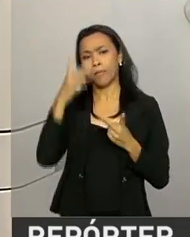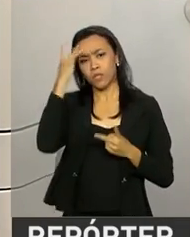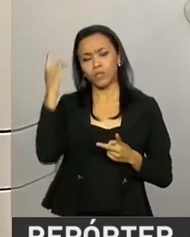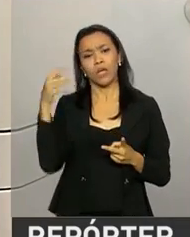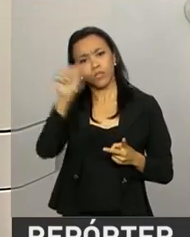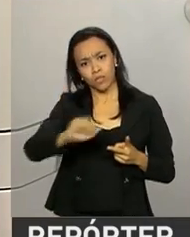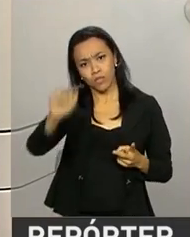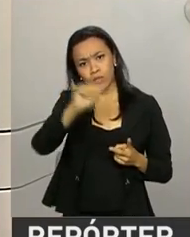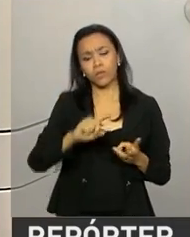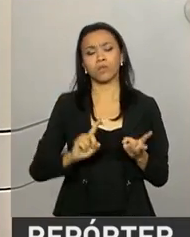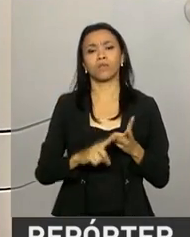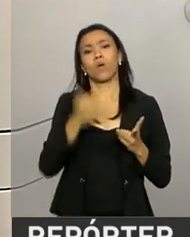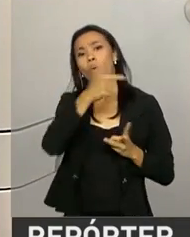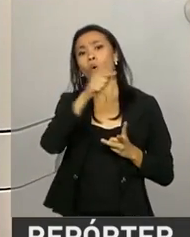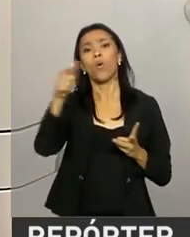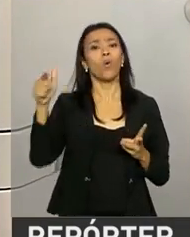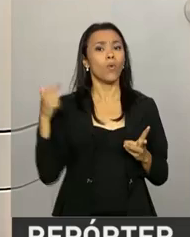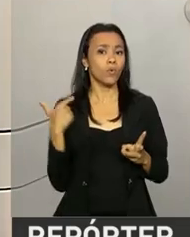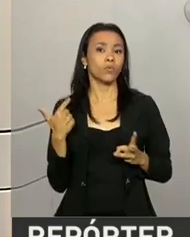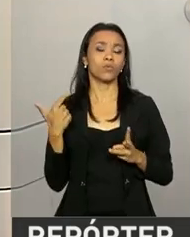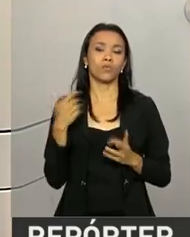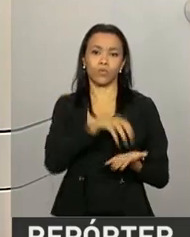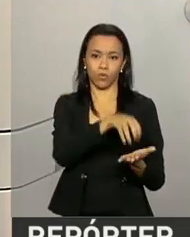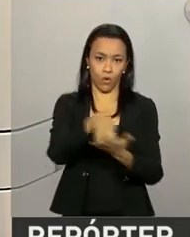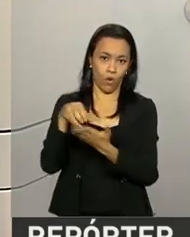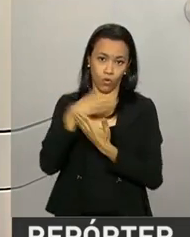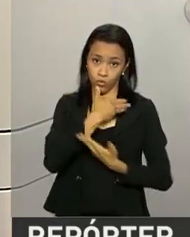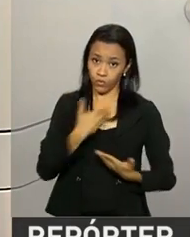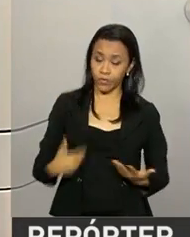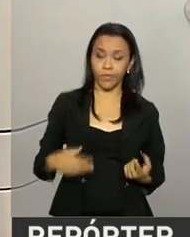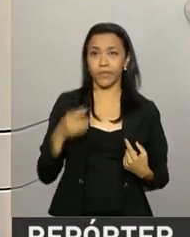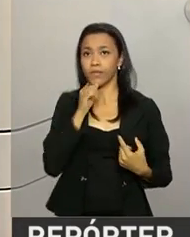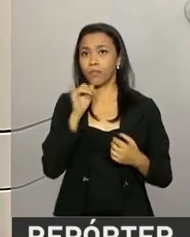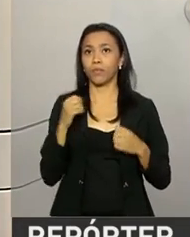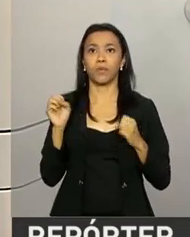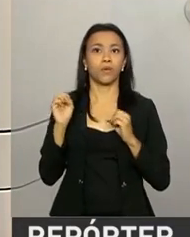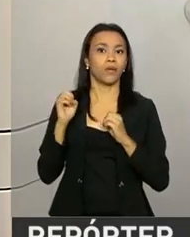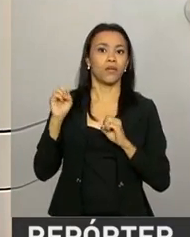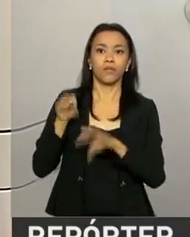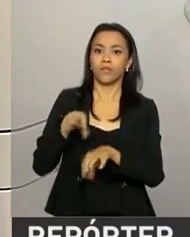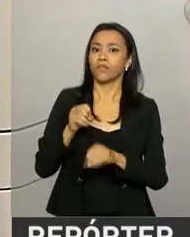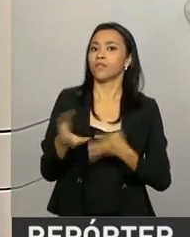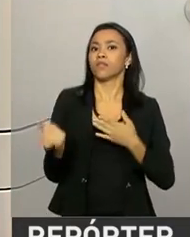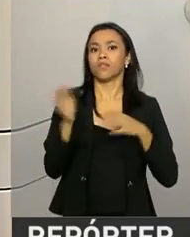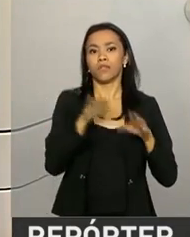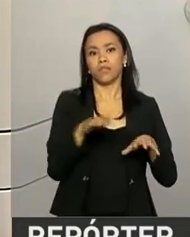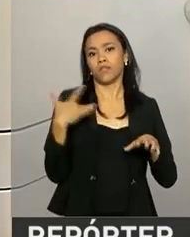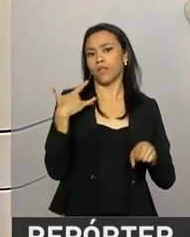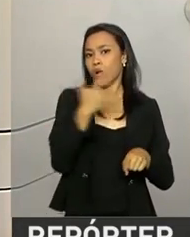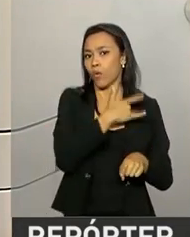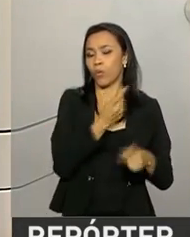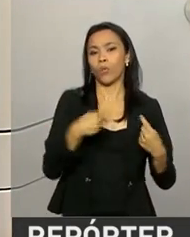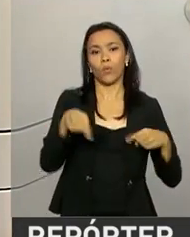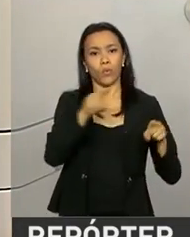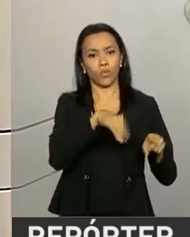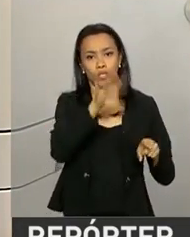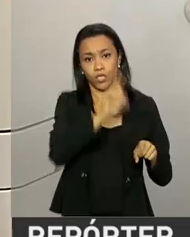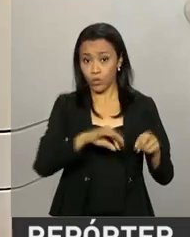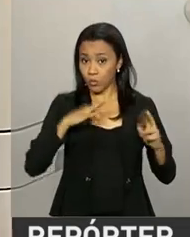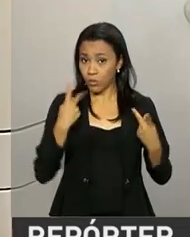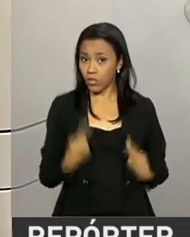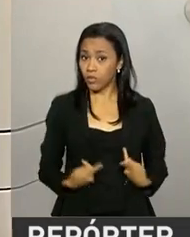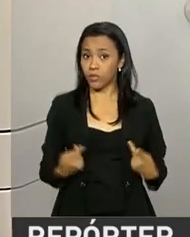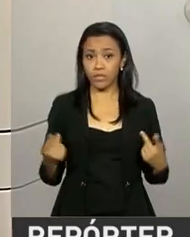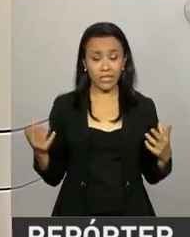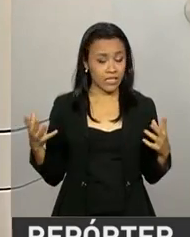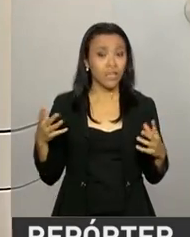com deficiência, dos outros órgãos governamentais, da educação, da saúde, né, dos direitos humanos, sem